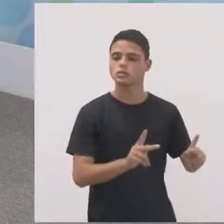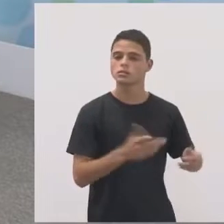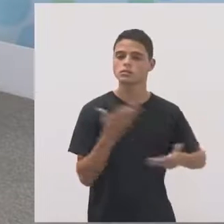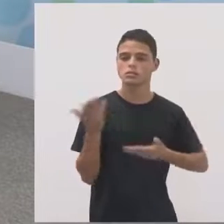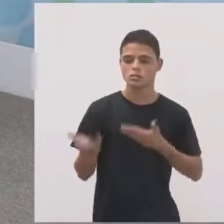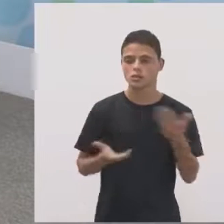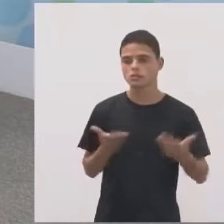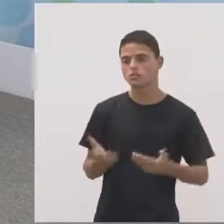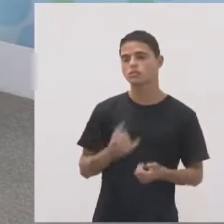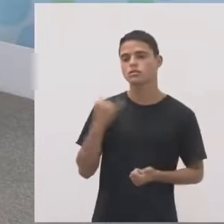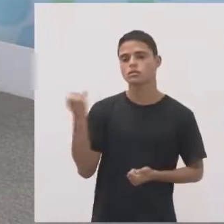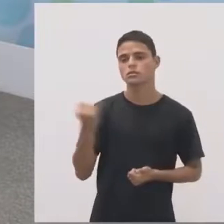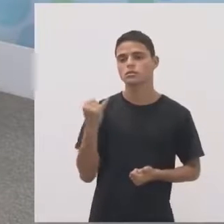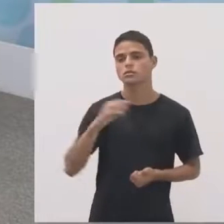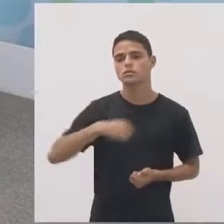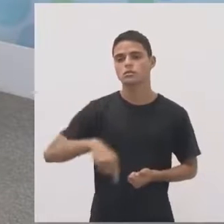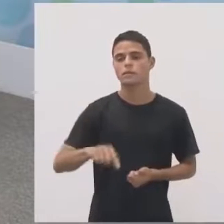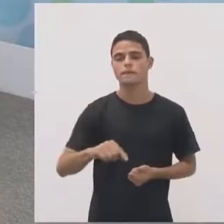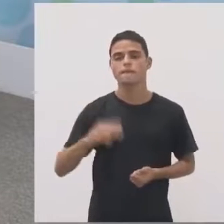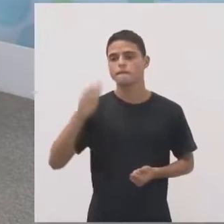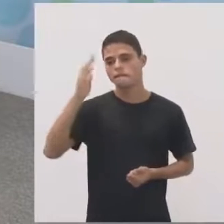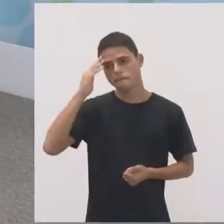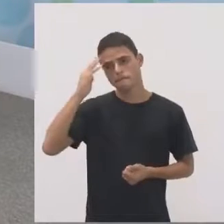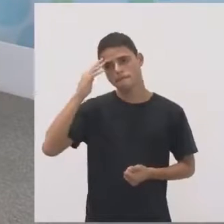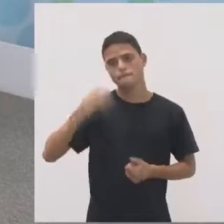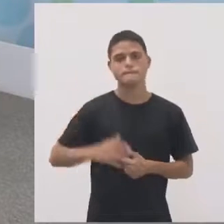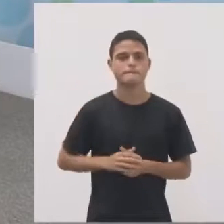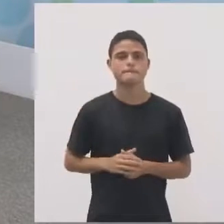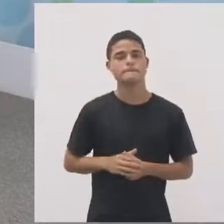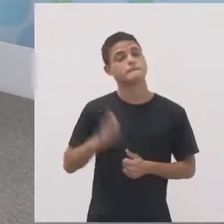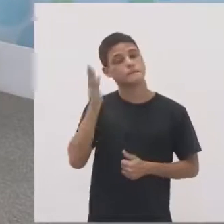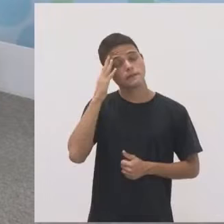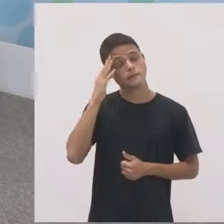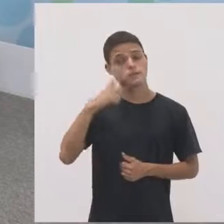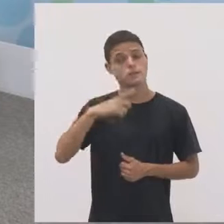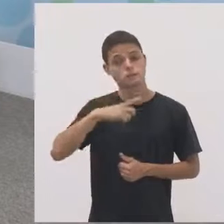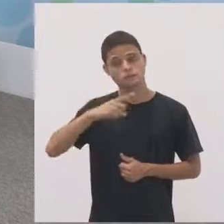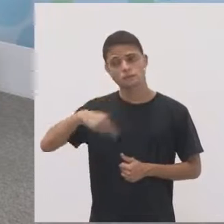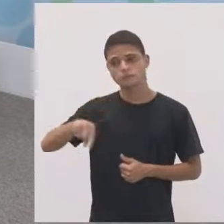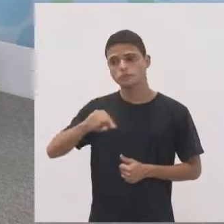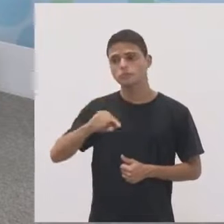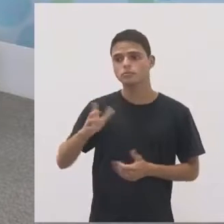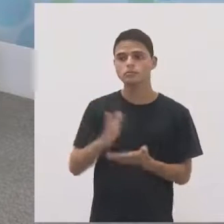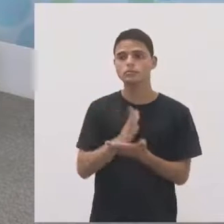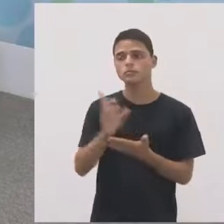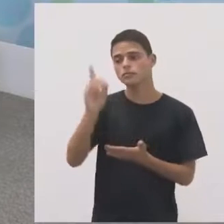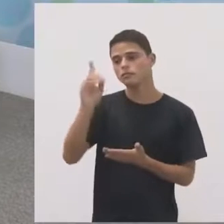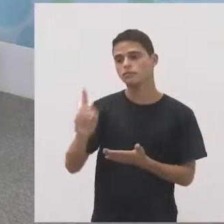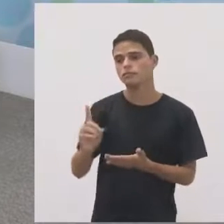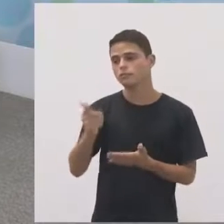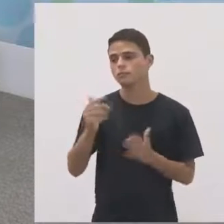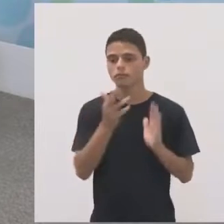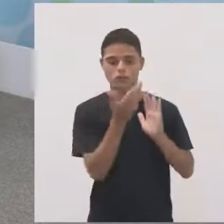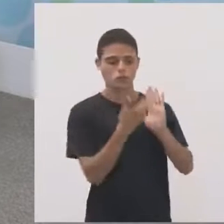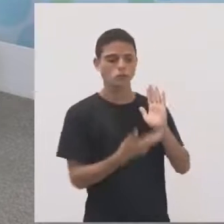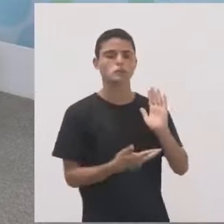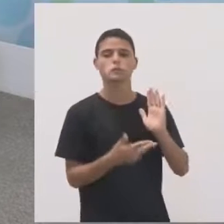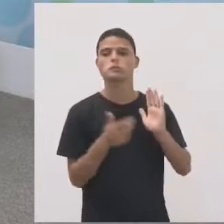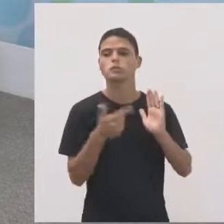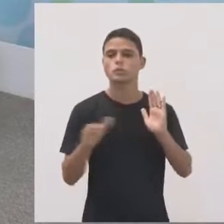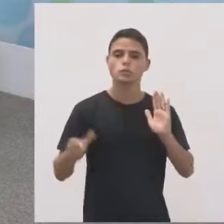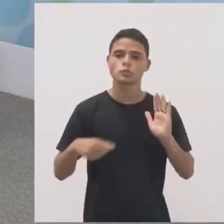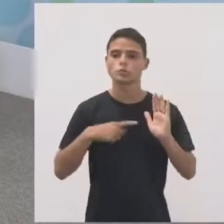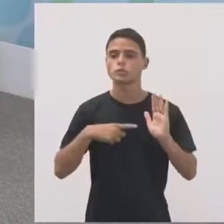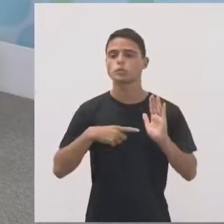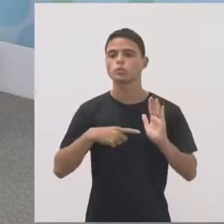gente ter esses registros, né? A gente fala também, quando a gente está na diretoria, na escola, que as pessoas não registram as coisas, né? Tem uma